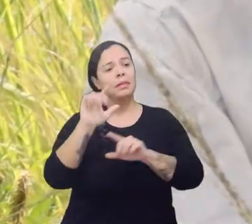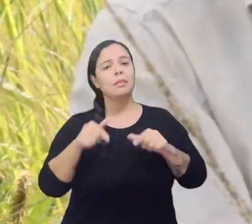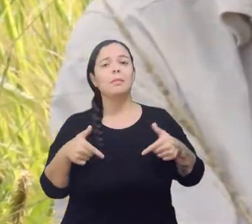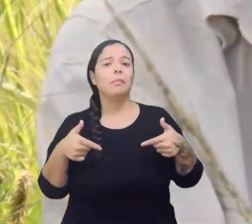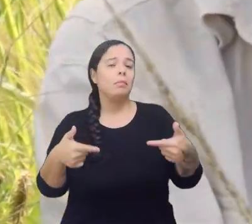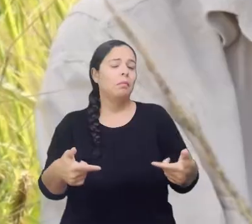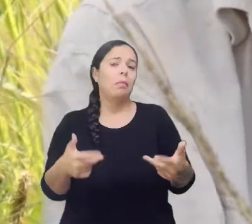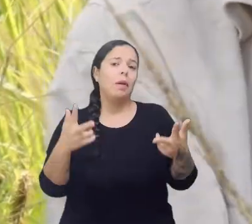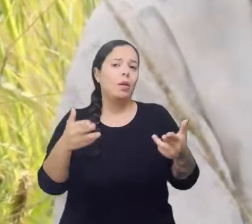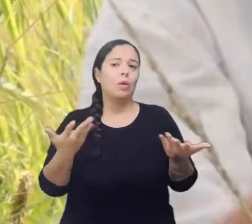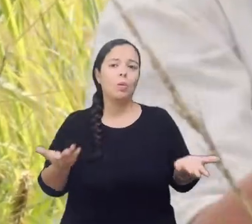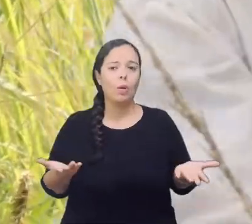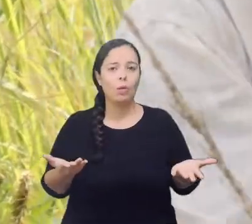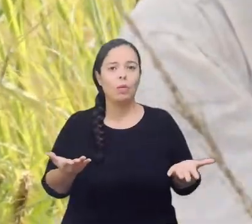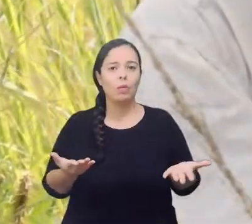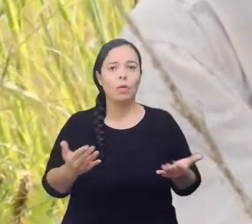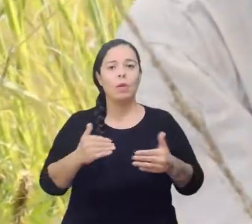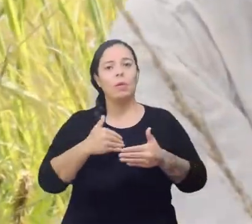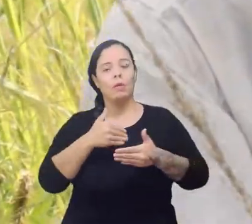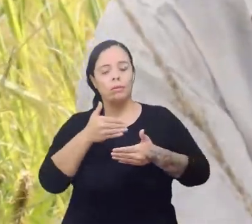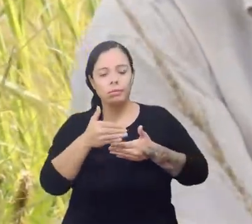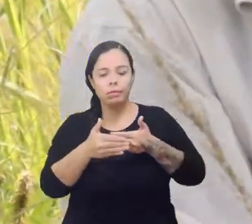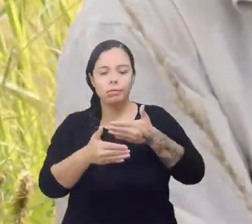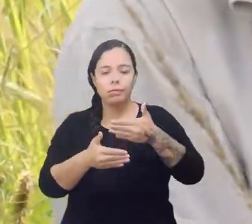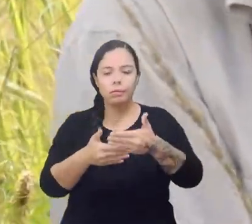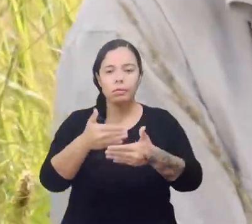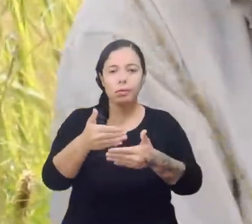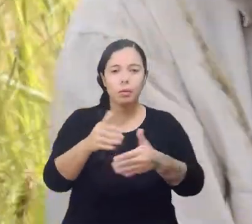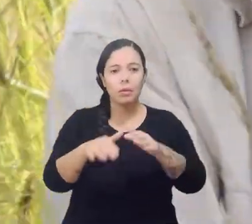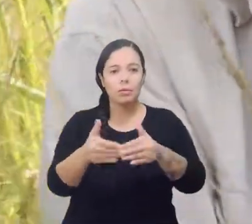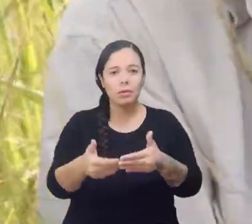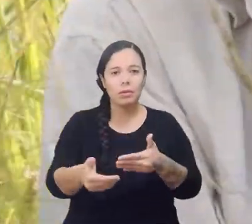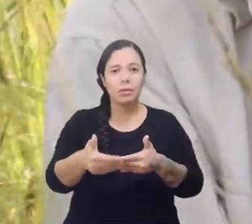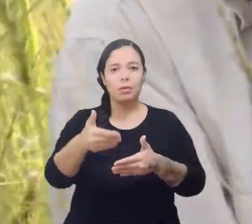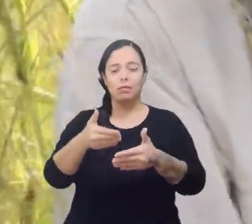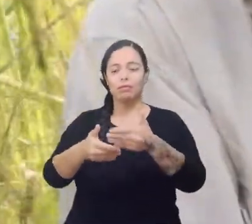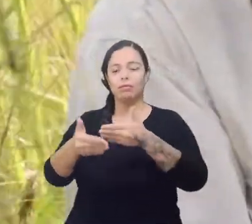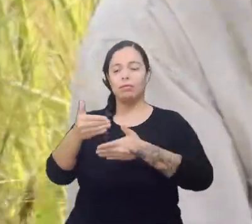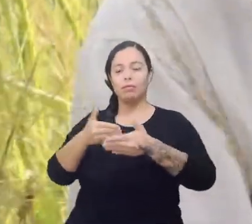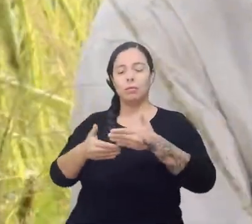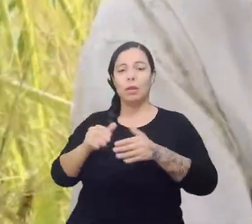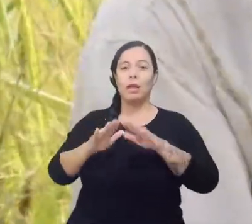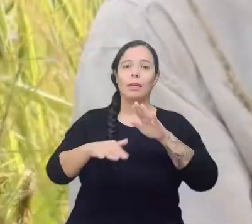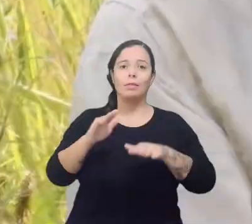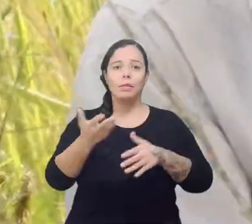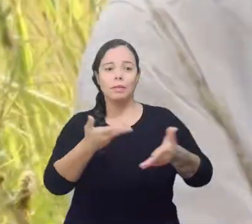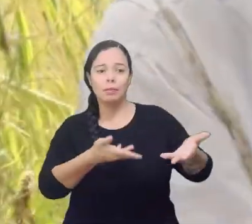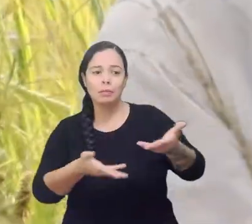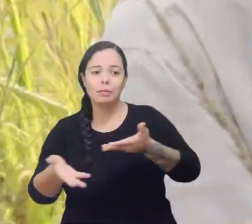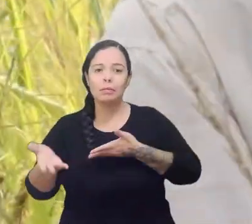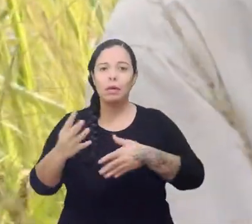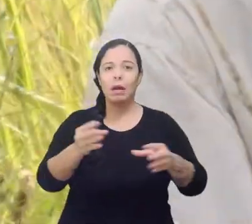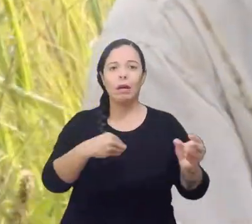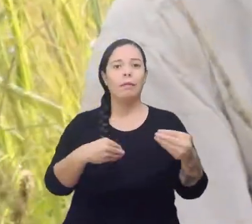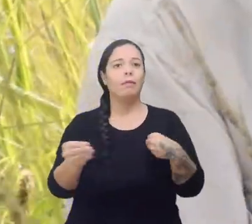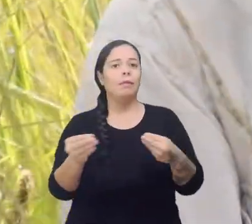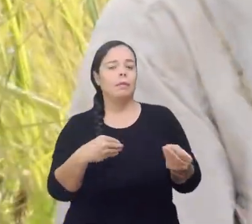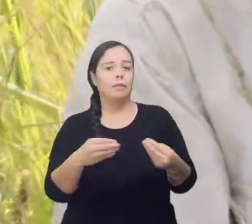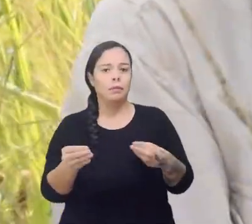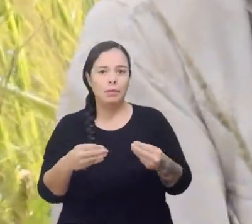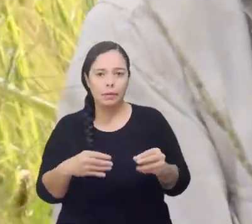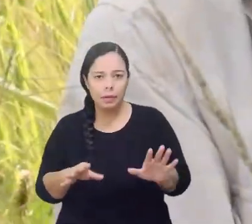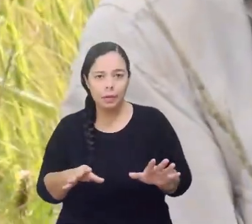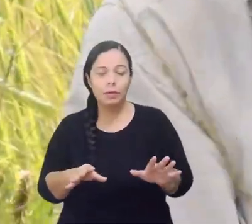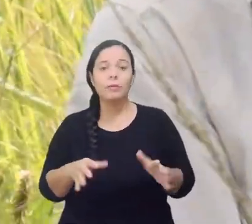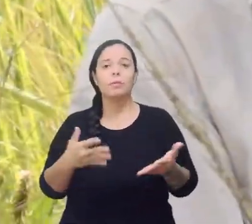2 para trás, 1 para o lado, 4 para frente, né? E com essa informação que a professora